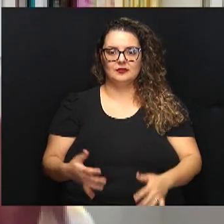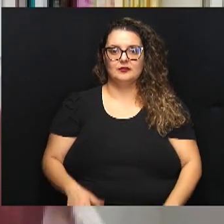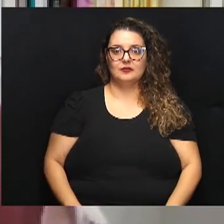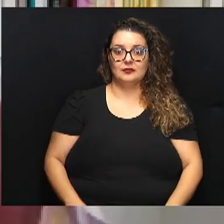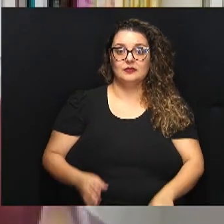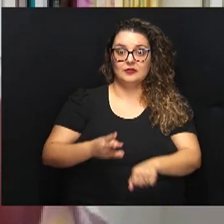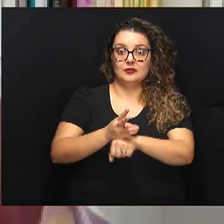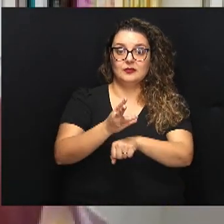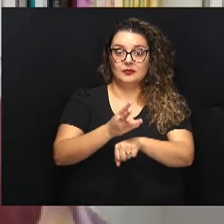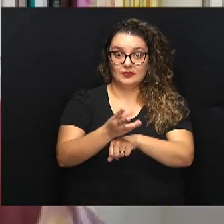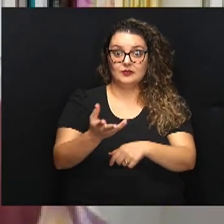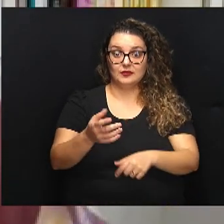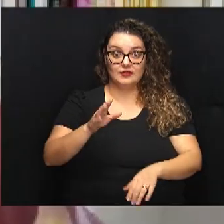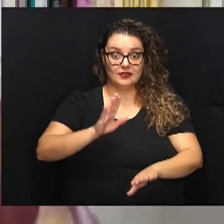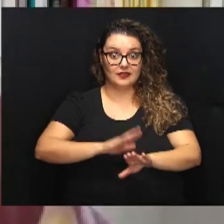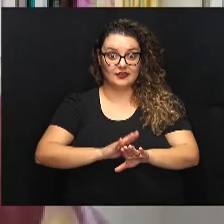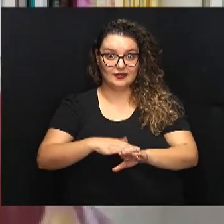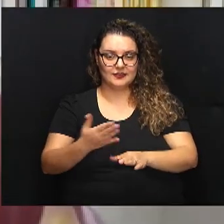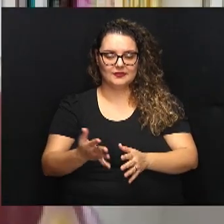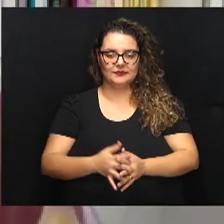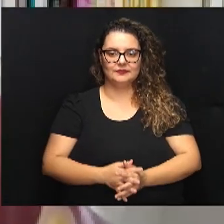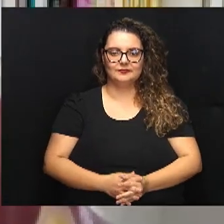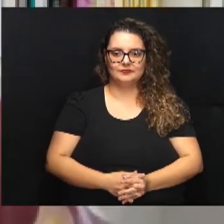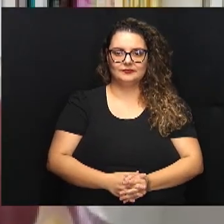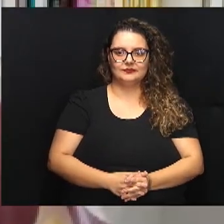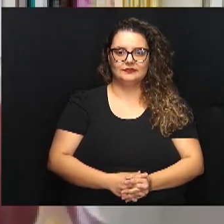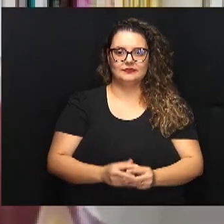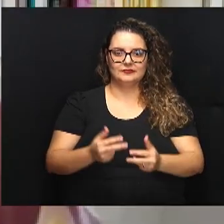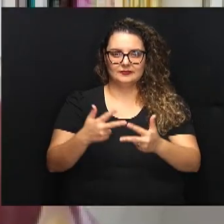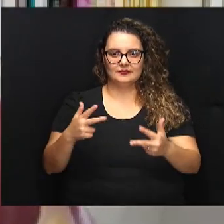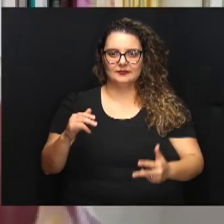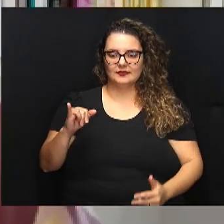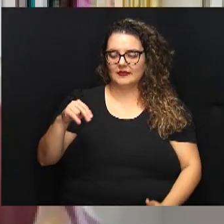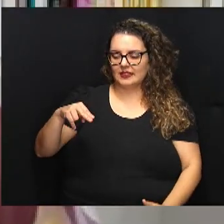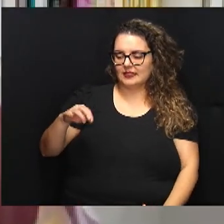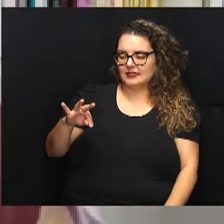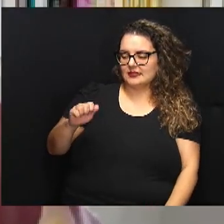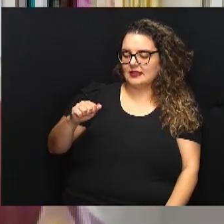WhatsApp. Esse negócio de